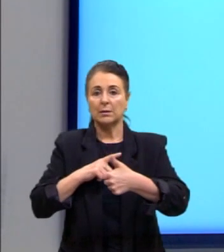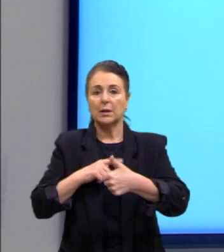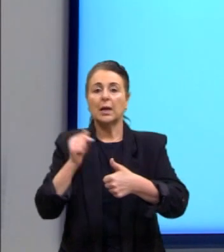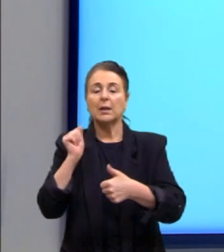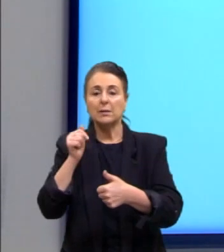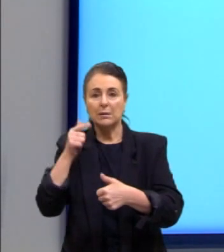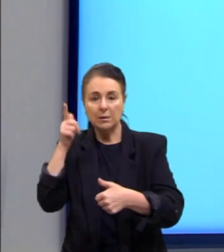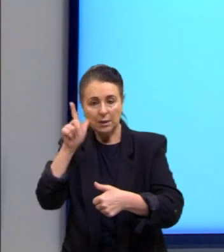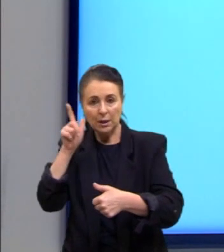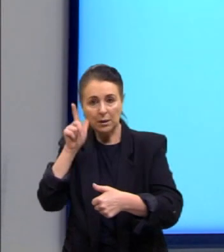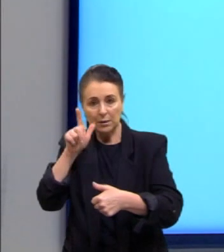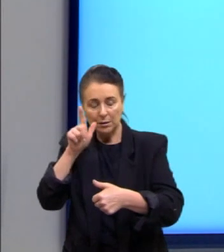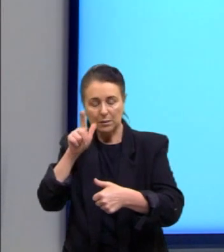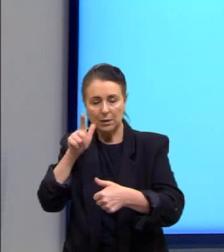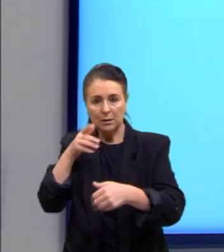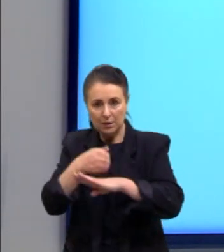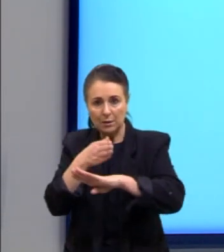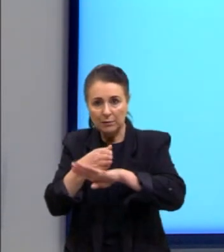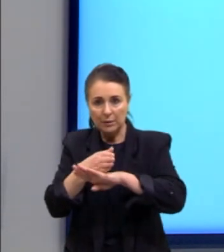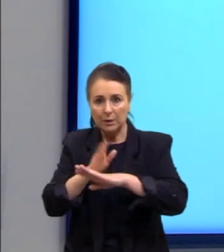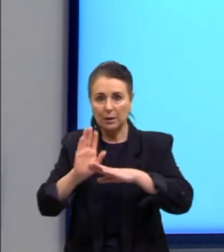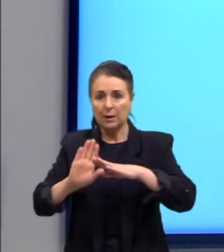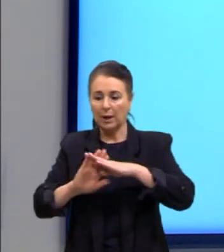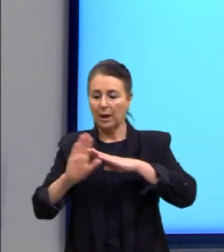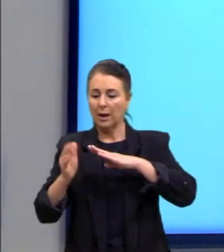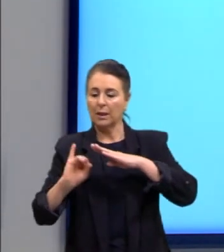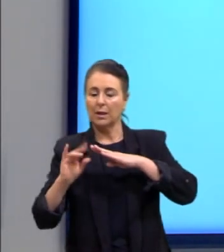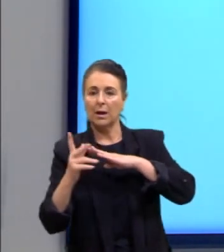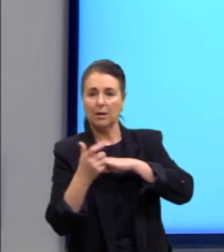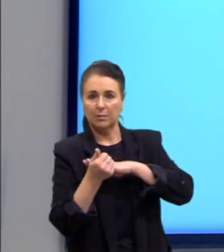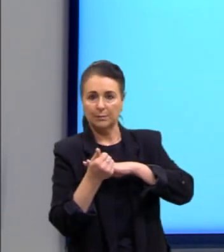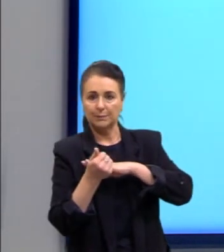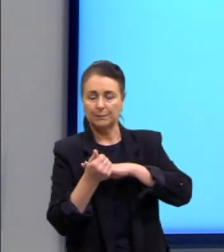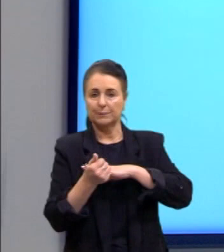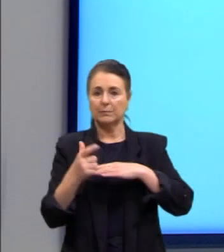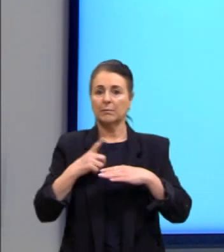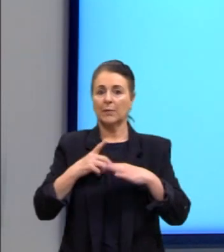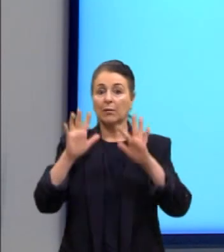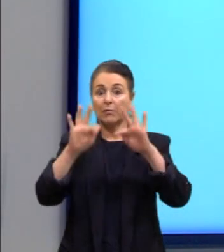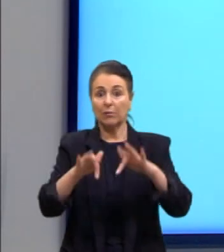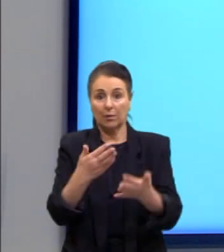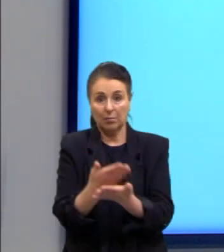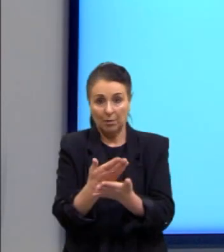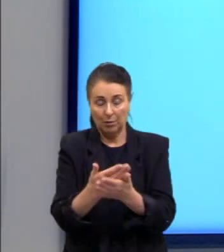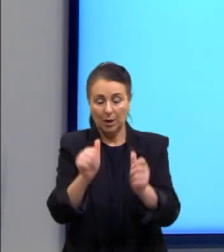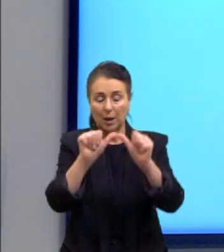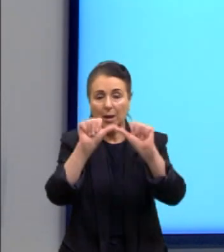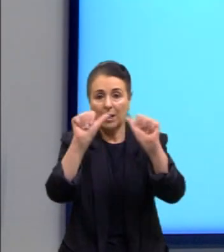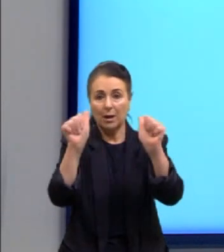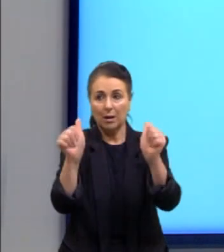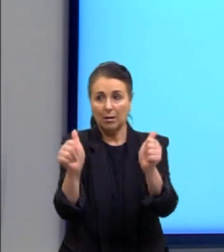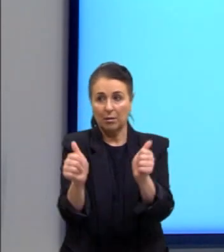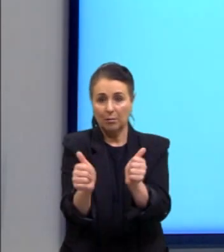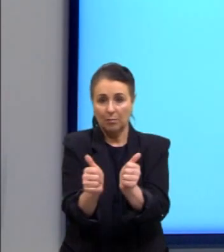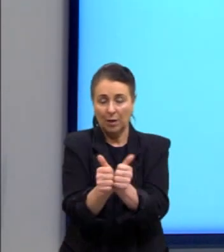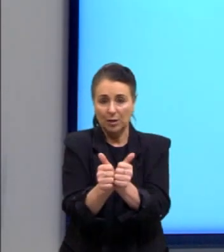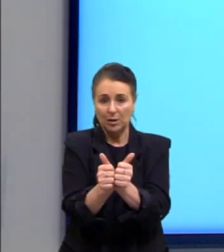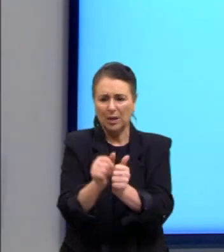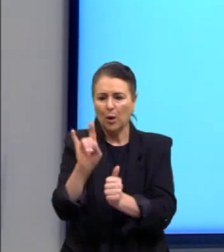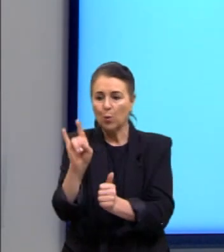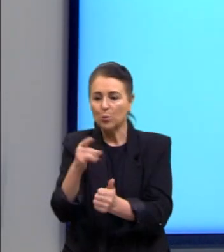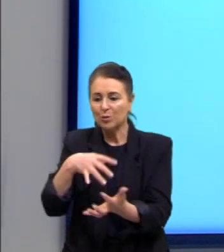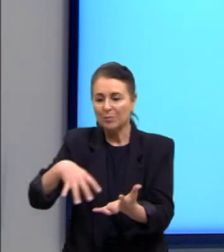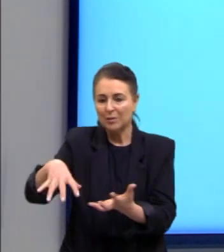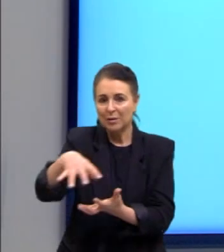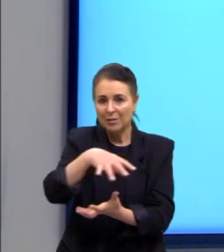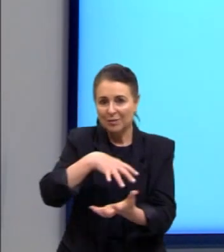porcos e pessoal para terminar nossa aula trazer aqui uma imagem daquela que é considerada a última revolução